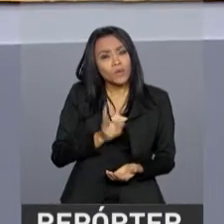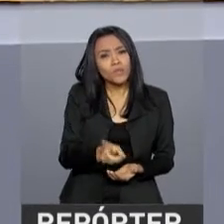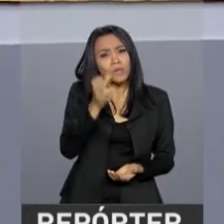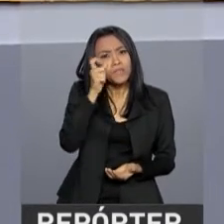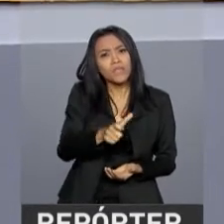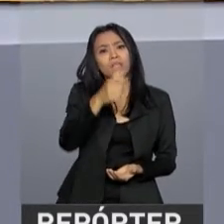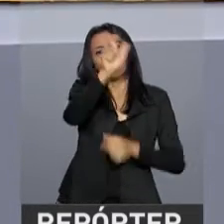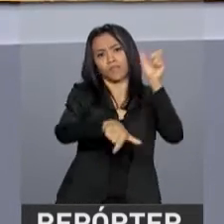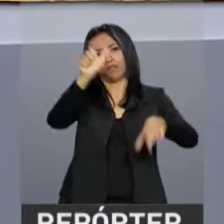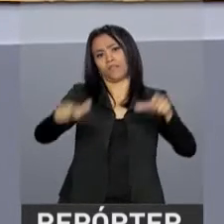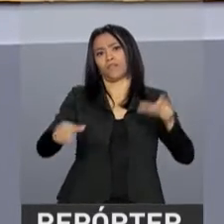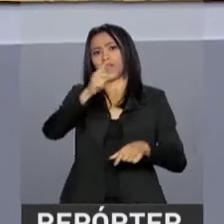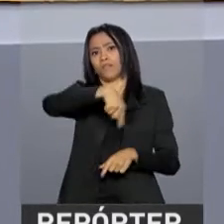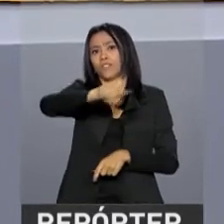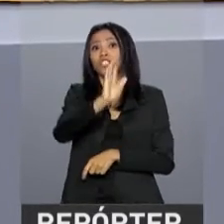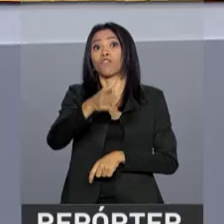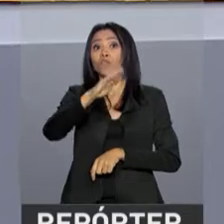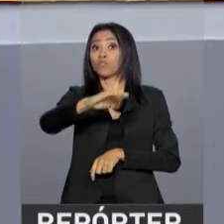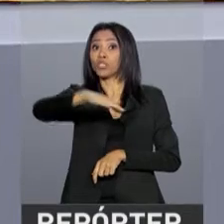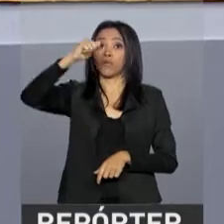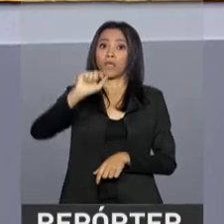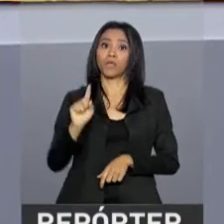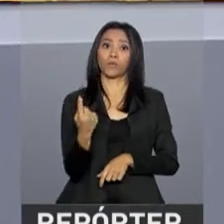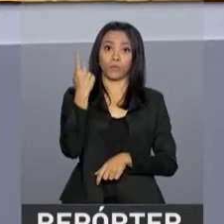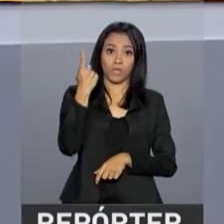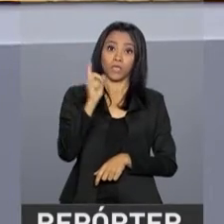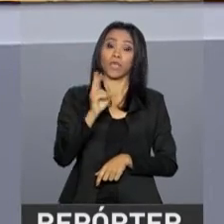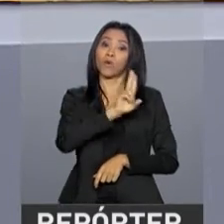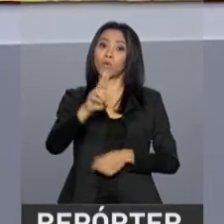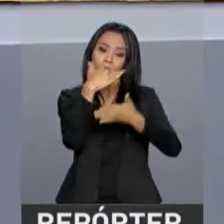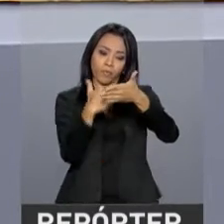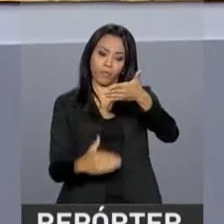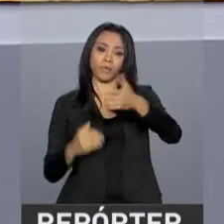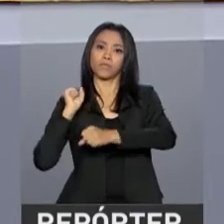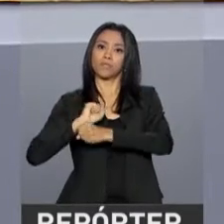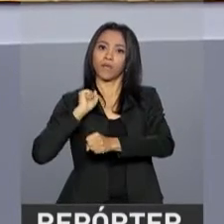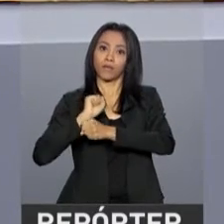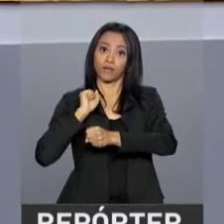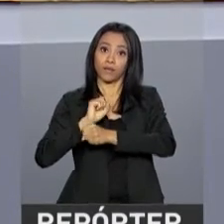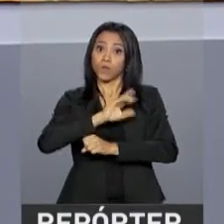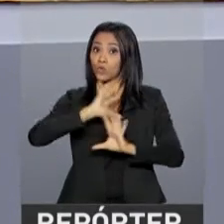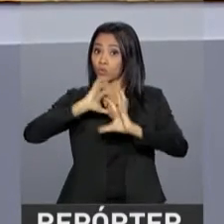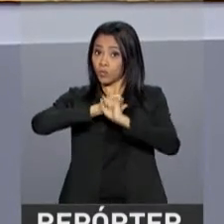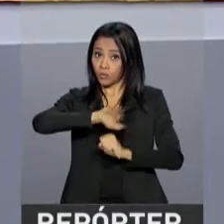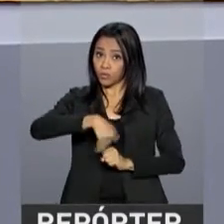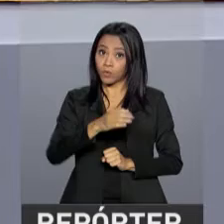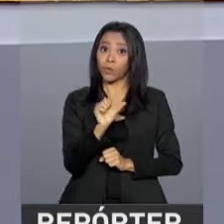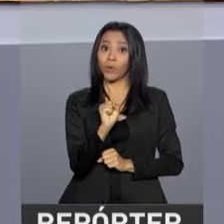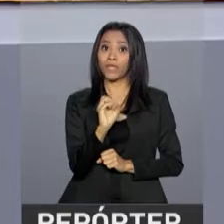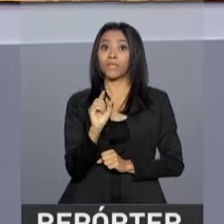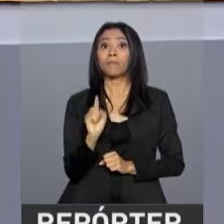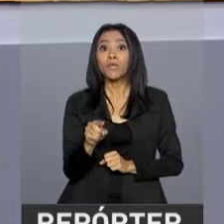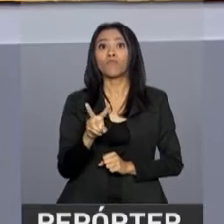pré-selecionados chamada única e que estiverem classificados em lista de espera no total são 80 mil vagas a juro zero